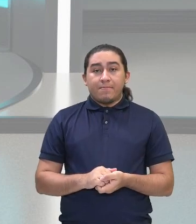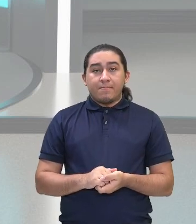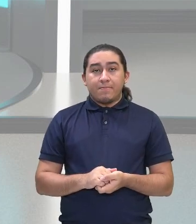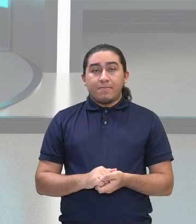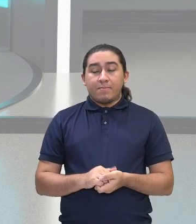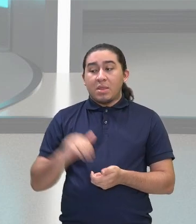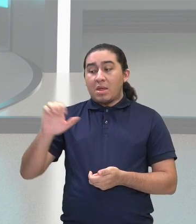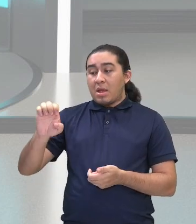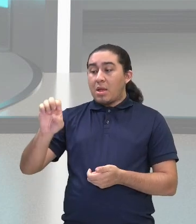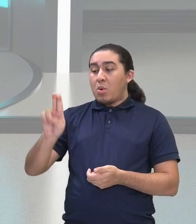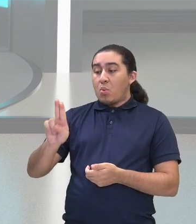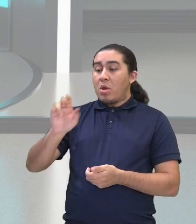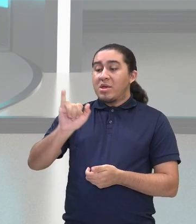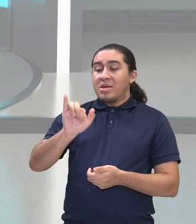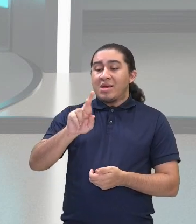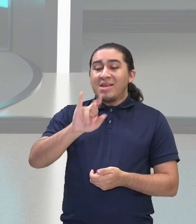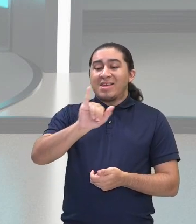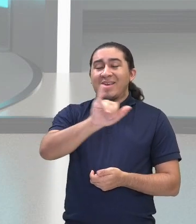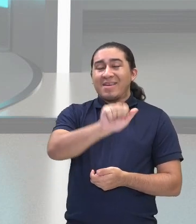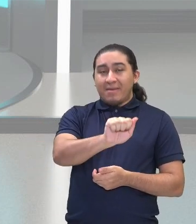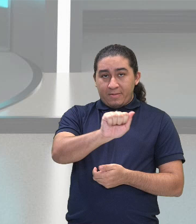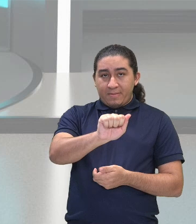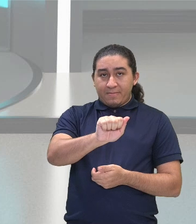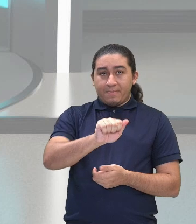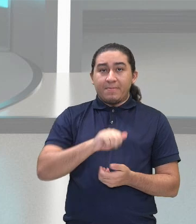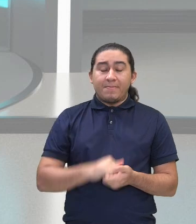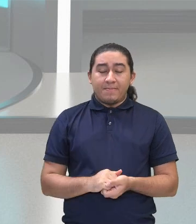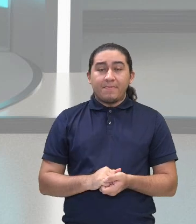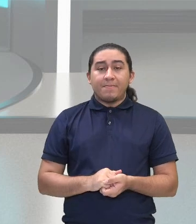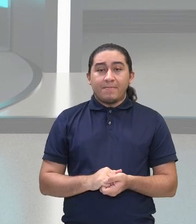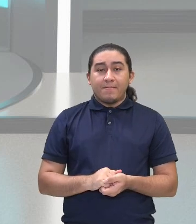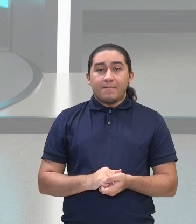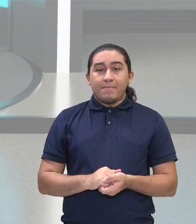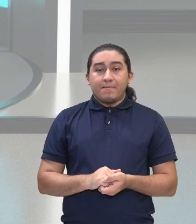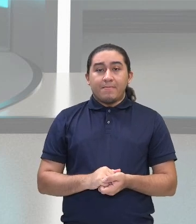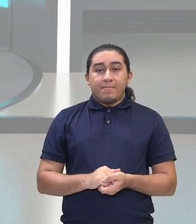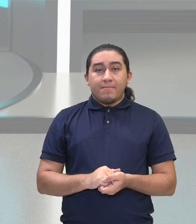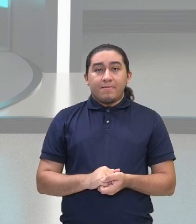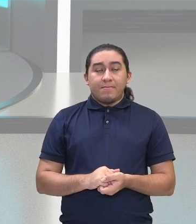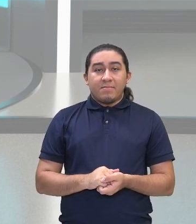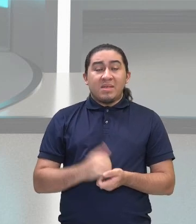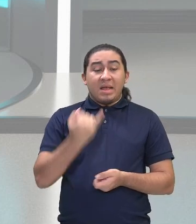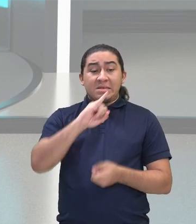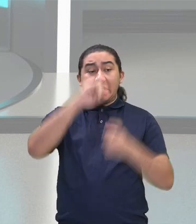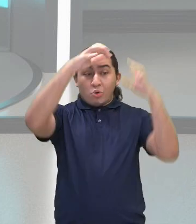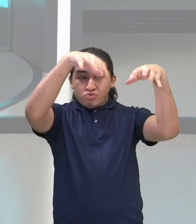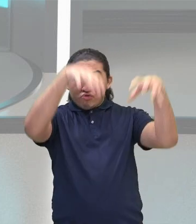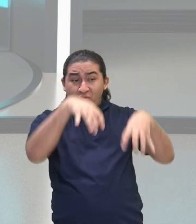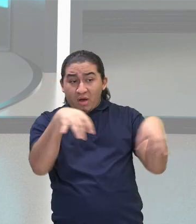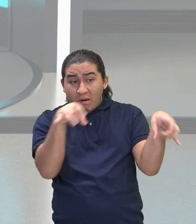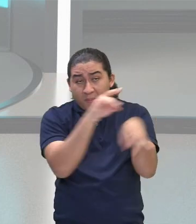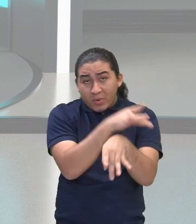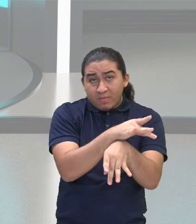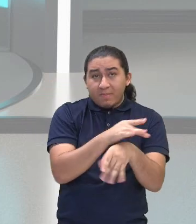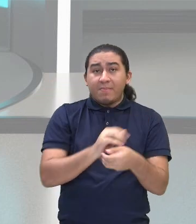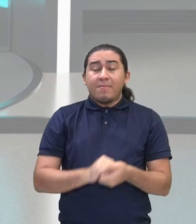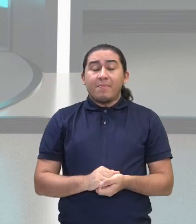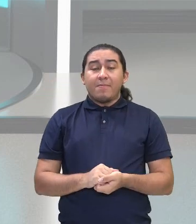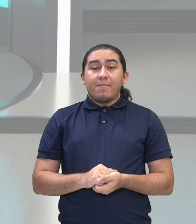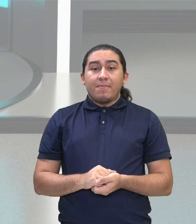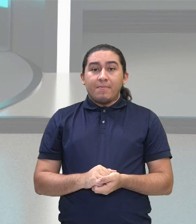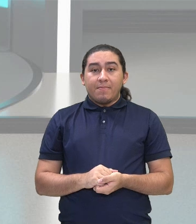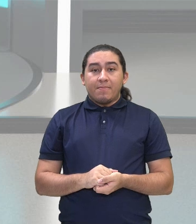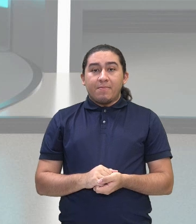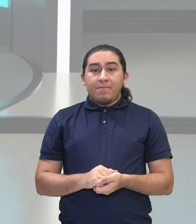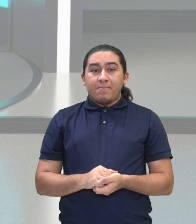iria para o sítio se parasse de chover. Está chovendo muito. Eu